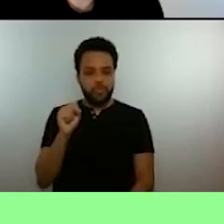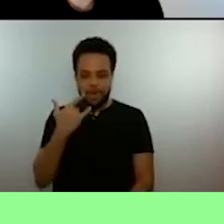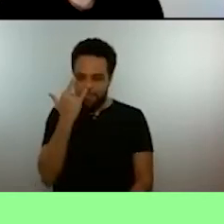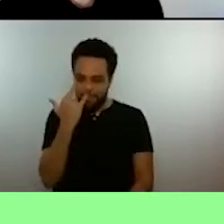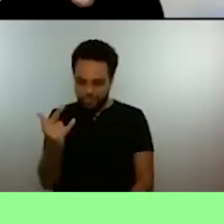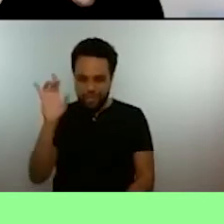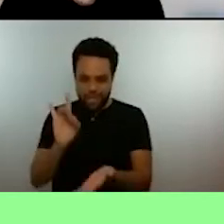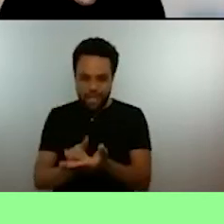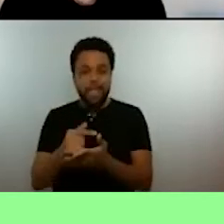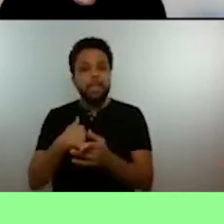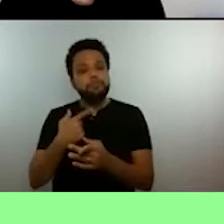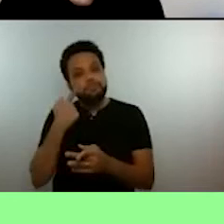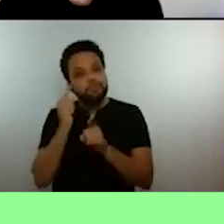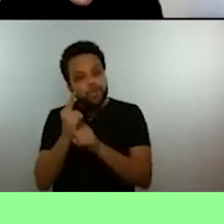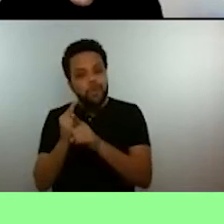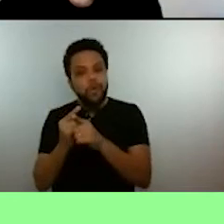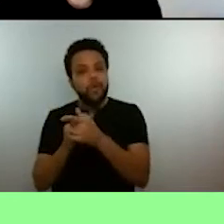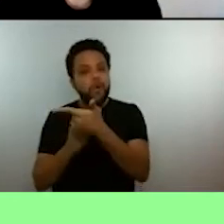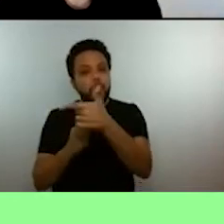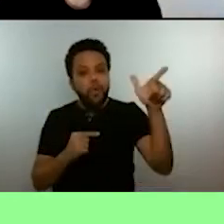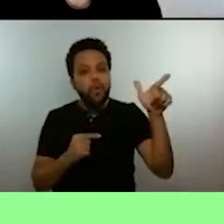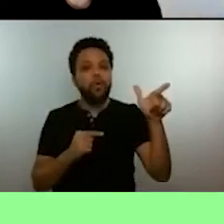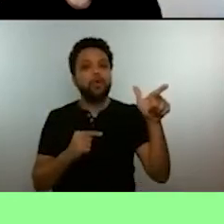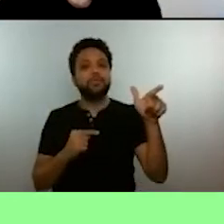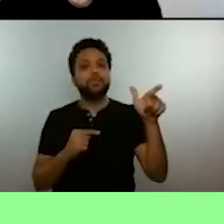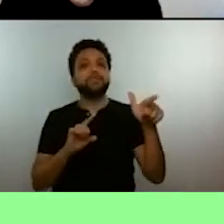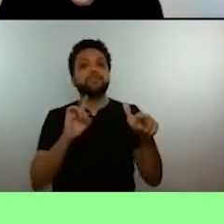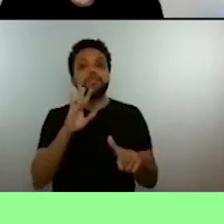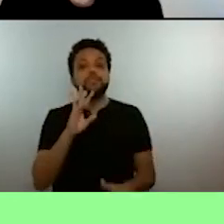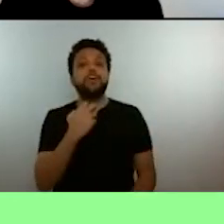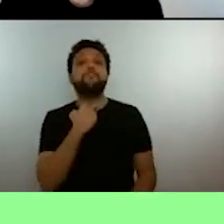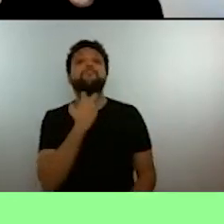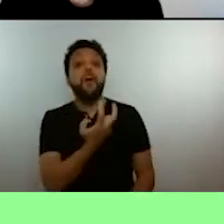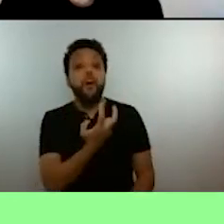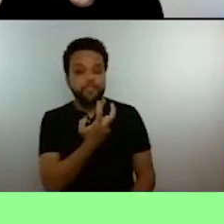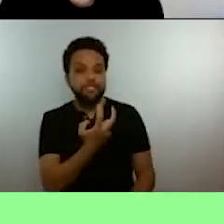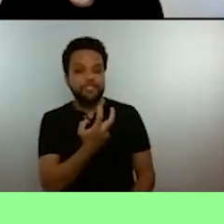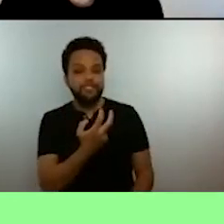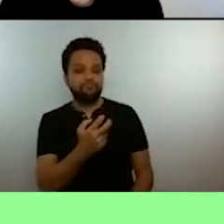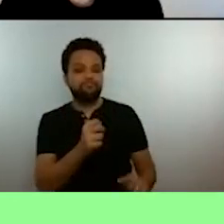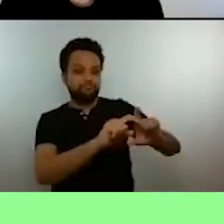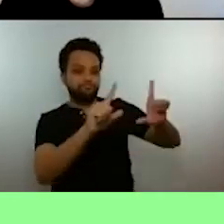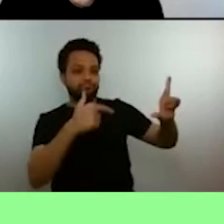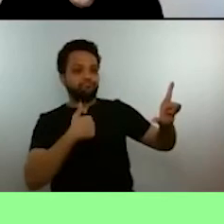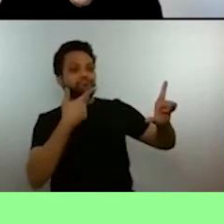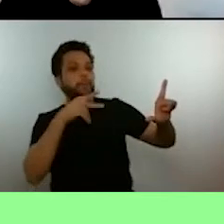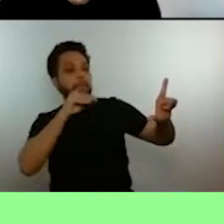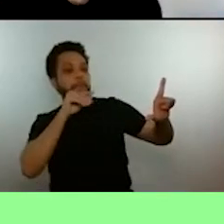que eu consiga movimentar ali a interface toda com o recurso de voz. E aí eu vou me apaixonar mais